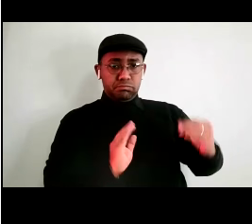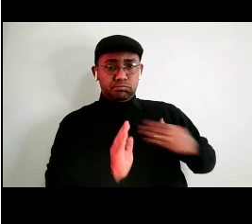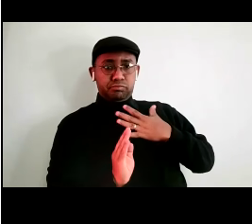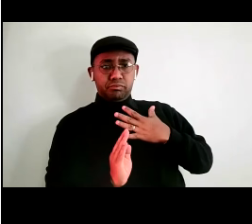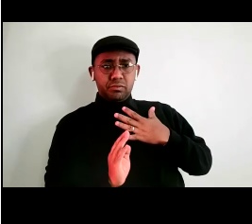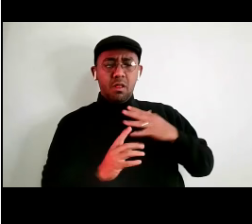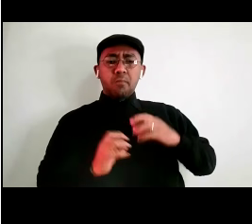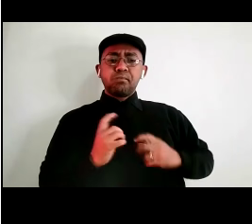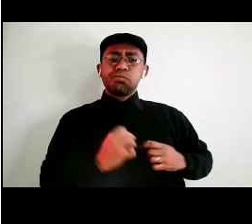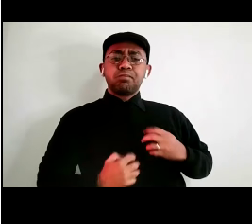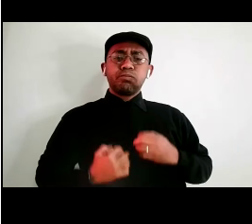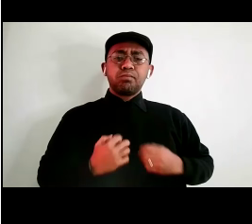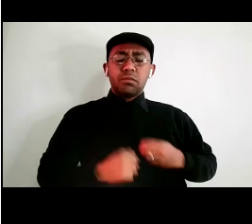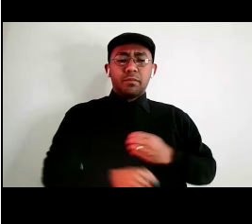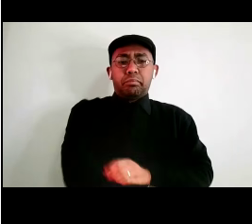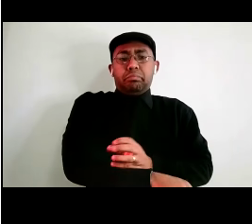publicado em